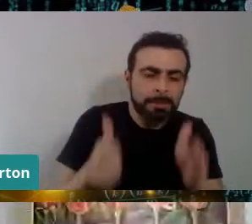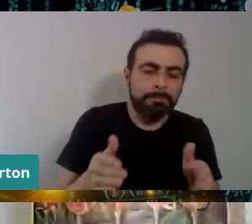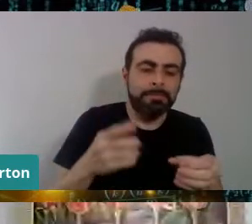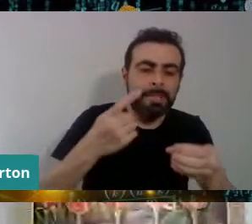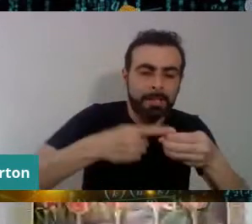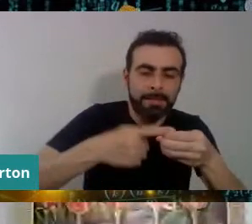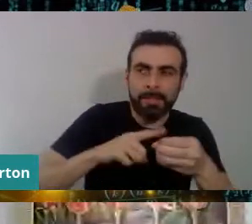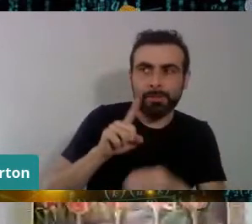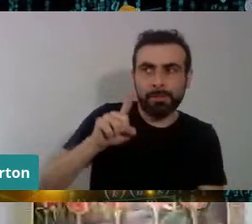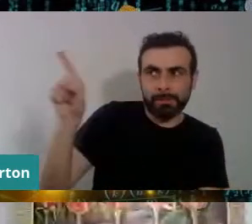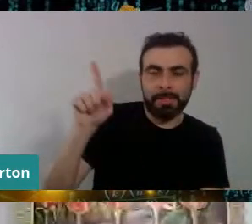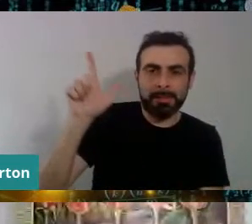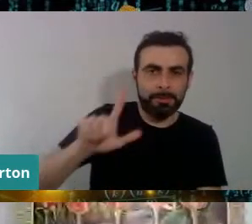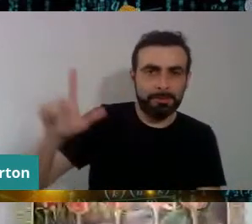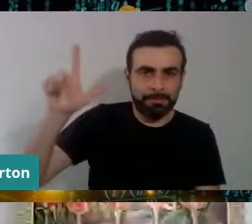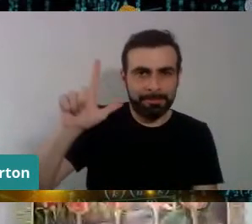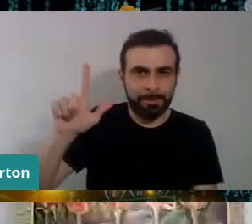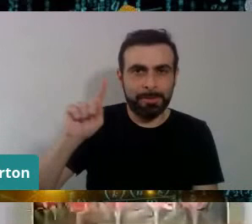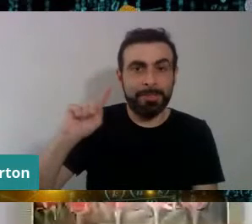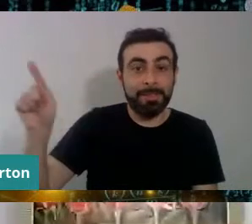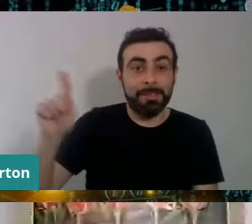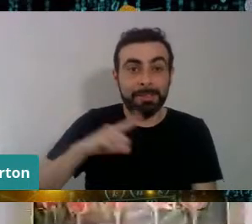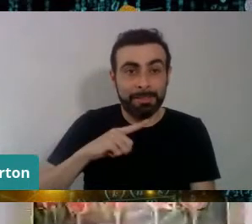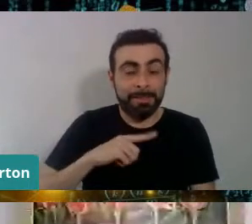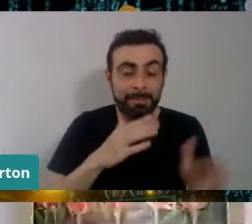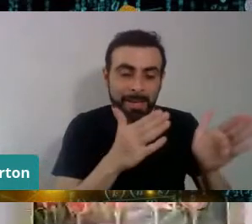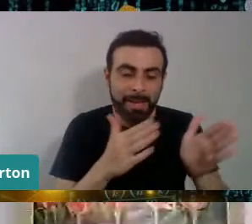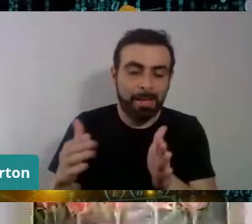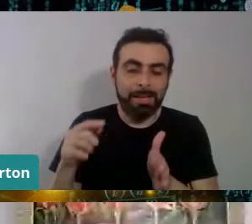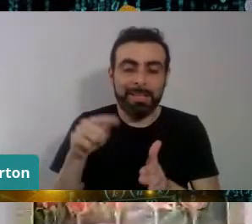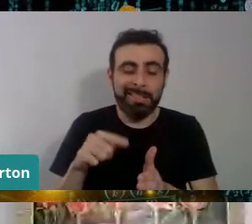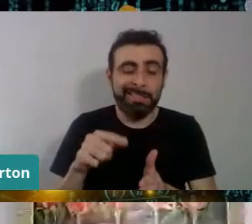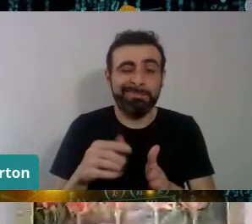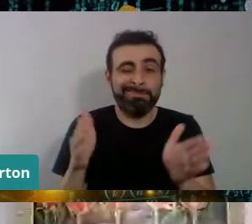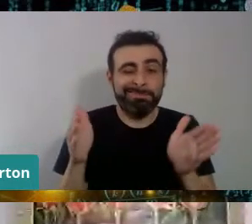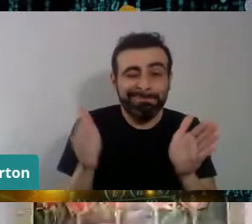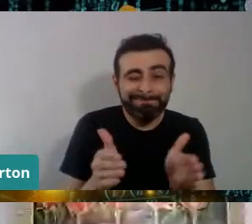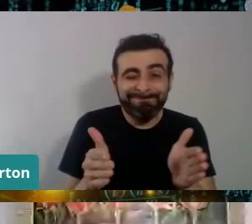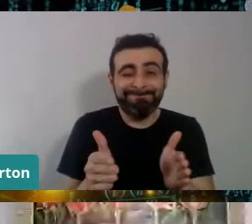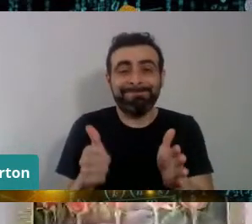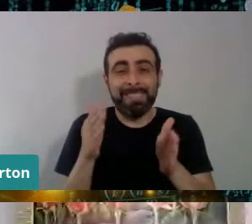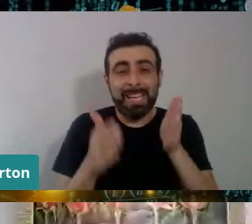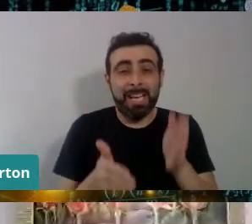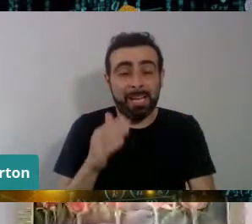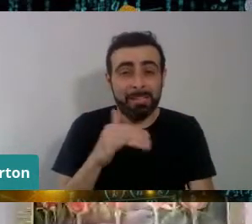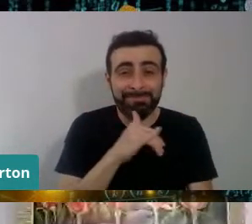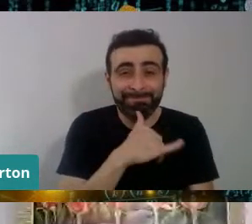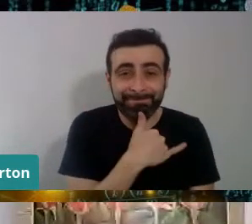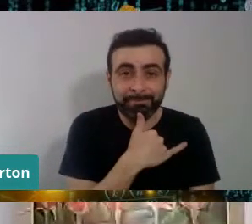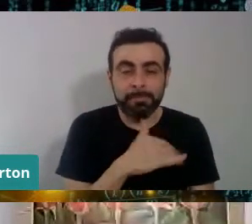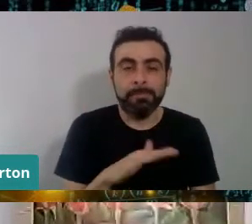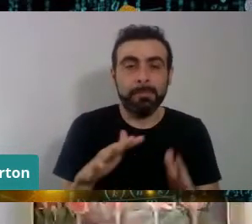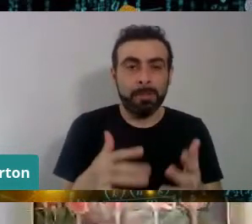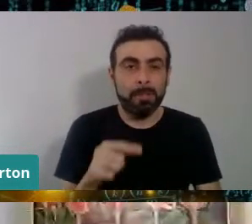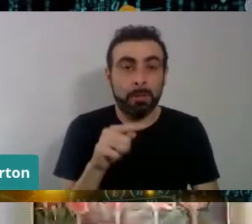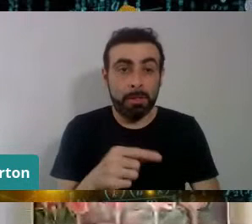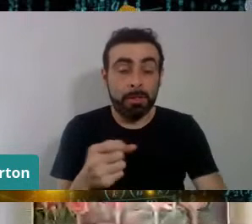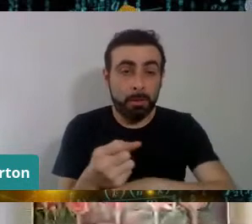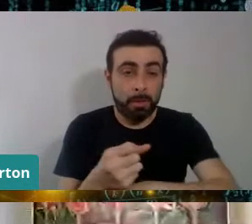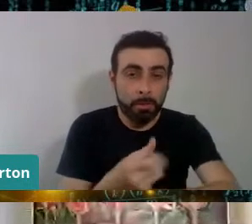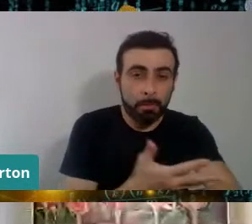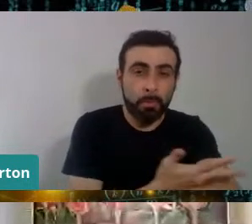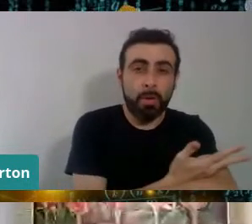para que foi um momento realmente de tristeza, e eu quero aqui lembrar assim um poeta